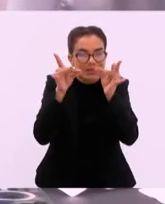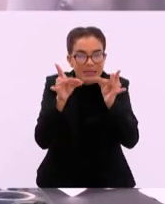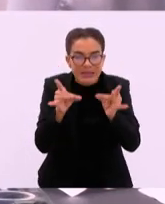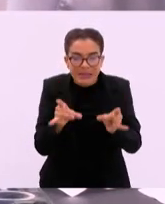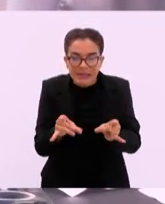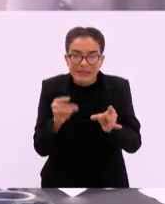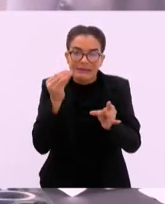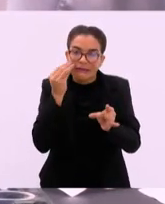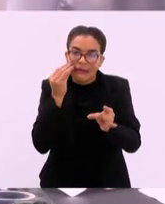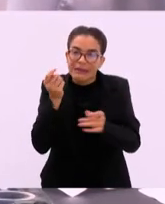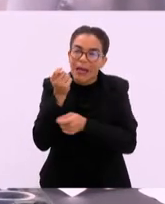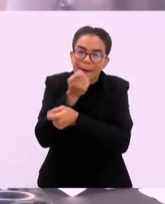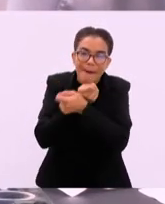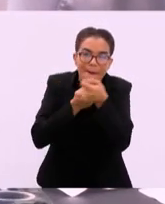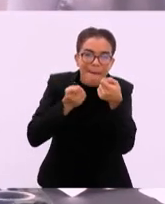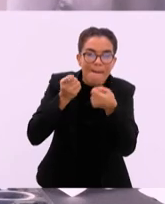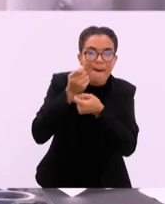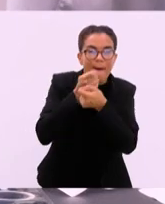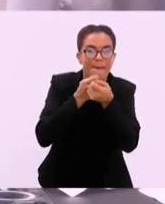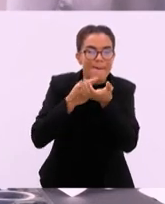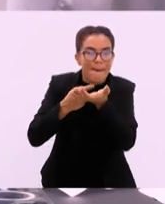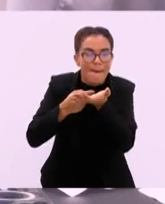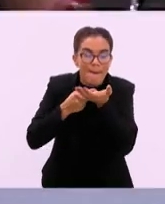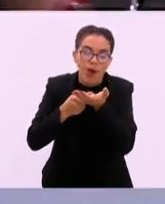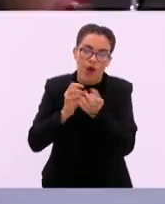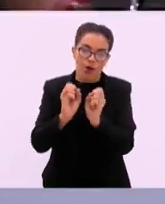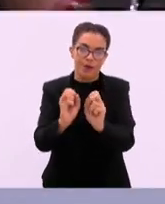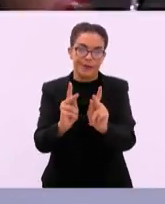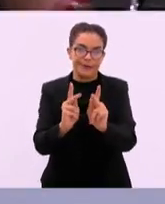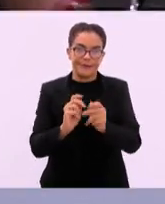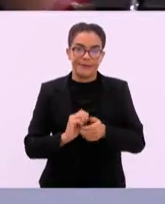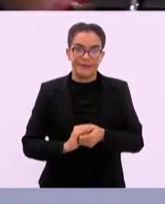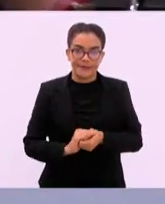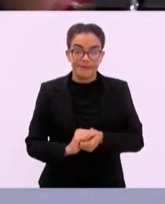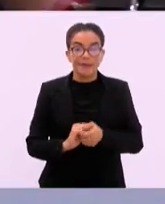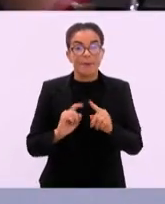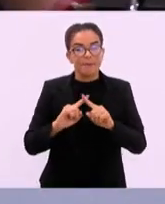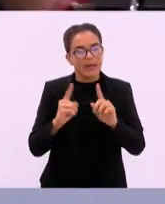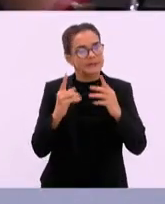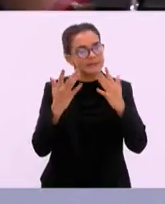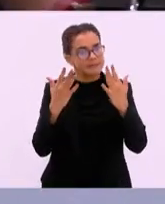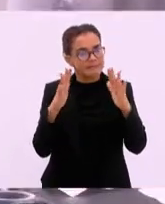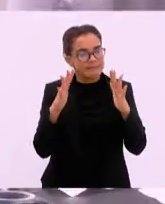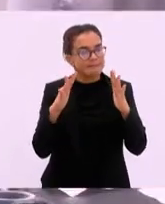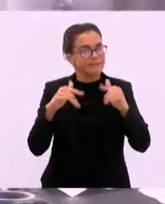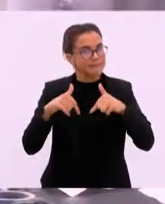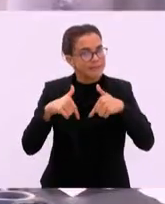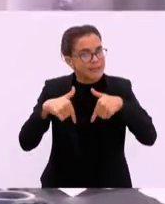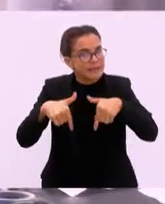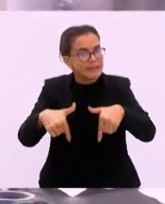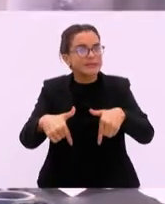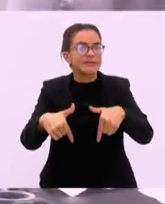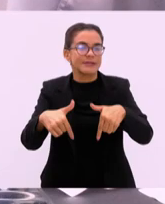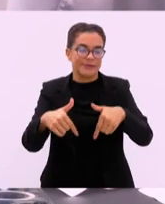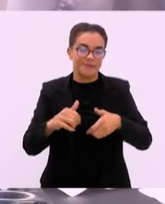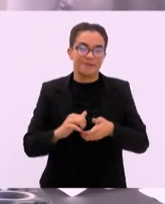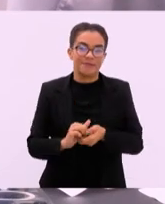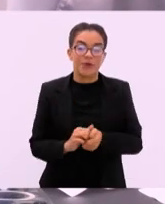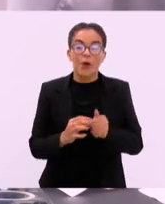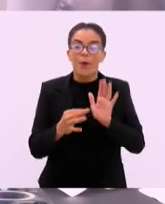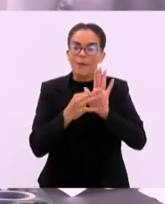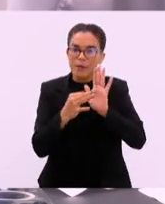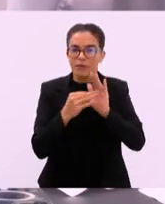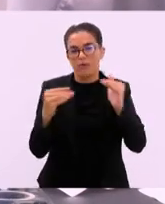enfim. Acho que é importante, deputado Luiz Paulo. Ok. Mas, de fato, parabenizar a Vossa Excelência pela iniciativa. Parecer é